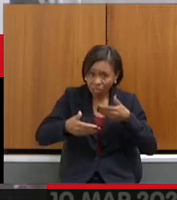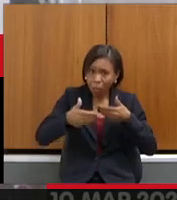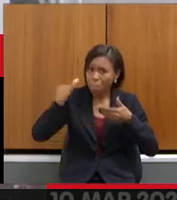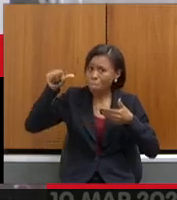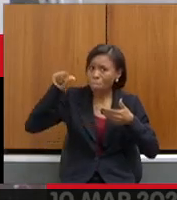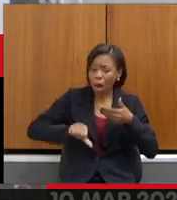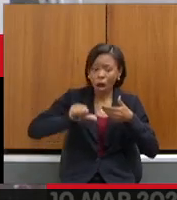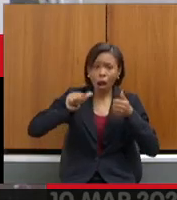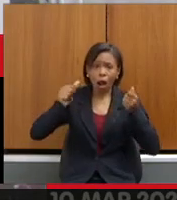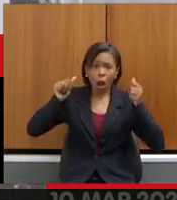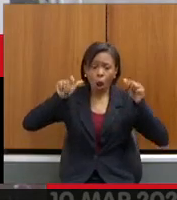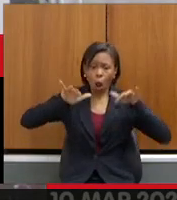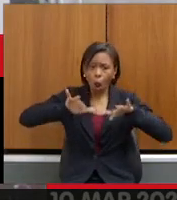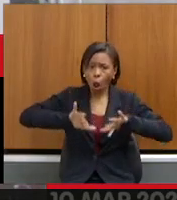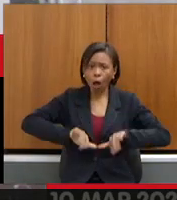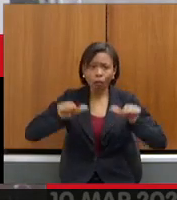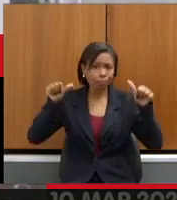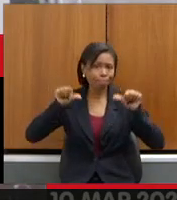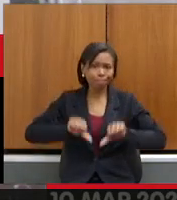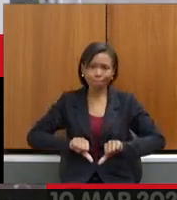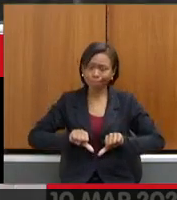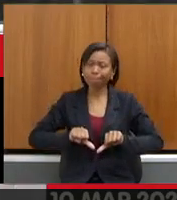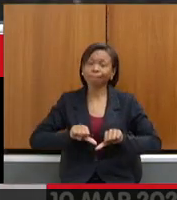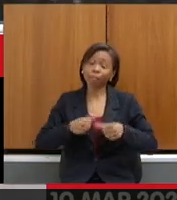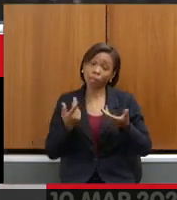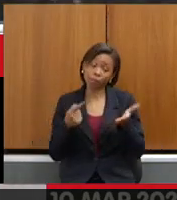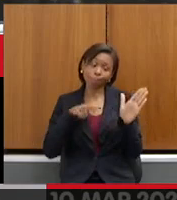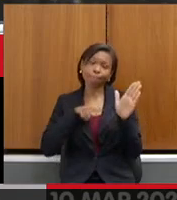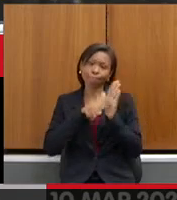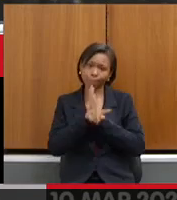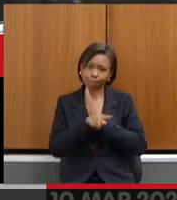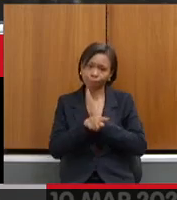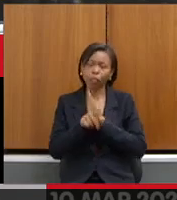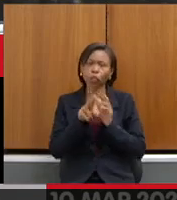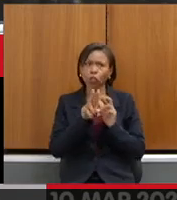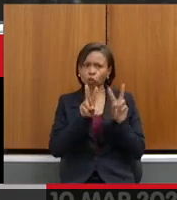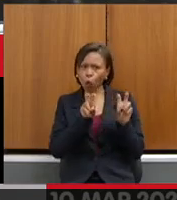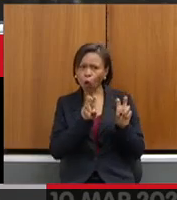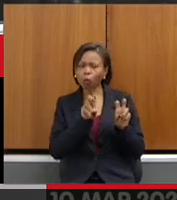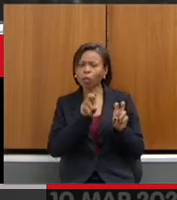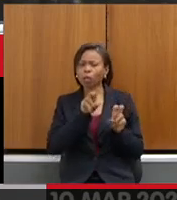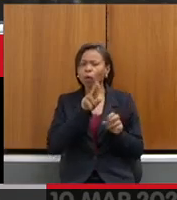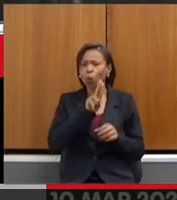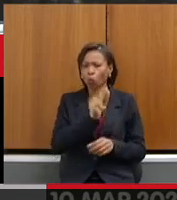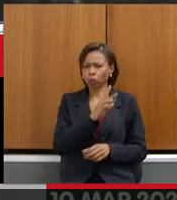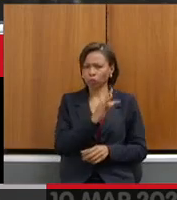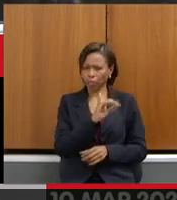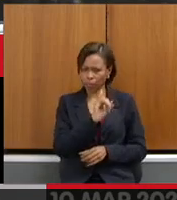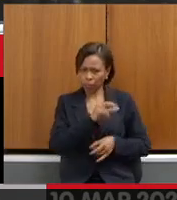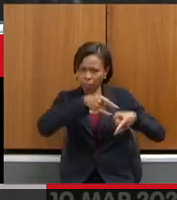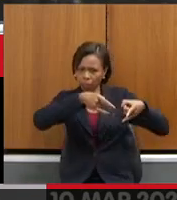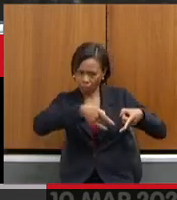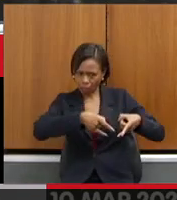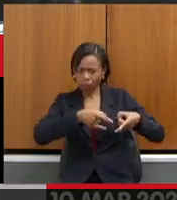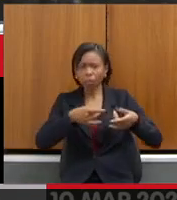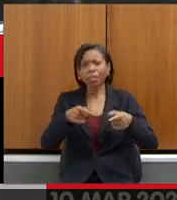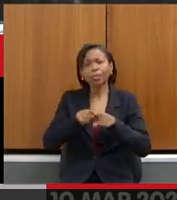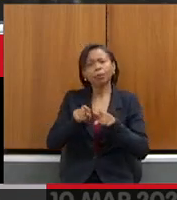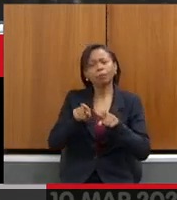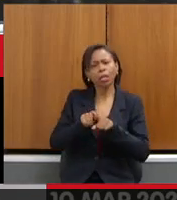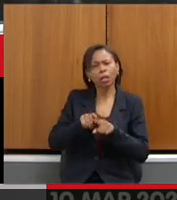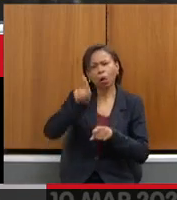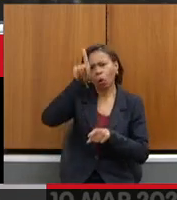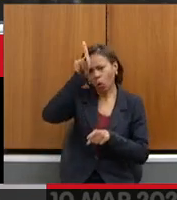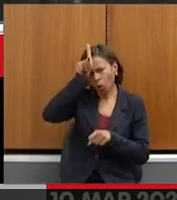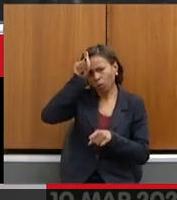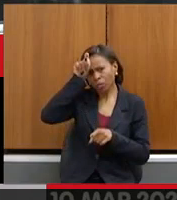então a pergunta primeiro seria nesse sentido e da mesma forma do leite UTI o que que ser diz sobre o hospital de campanha se tem alguma